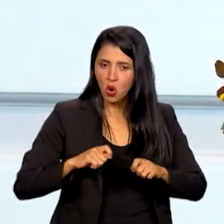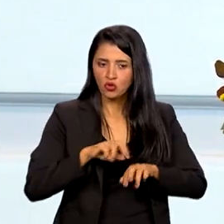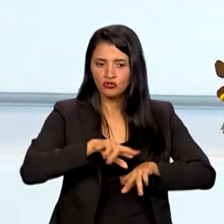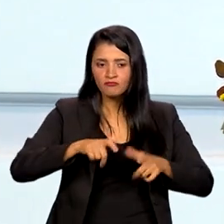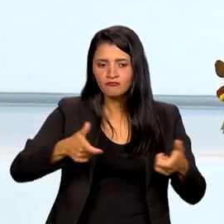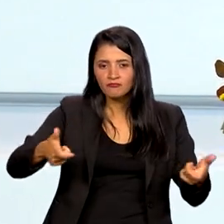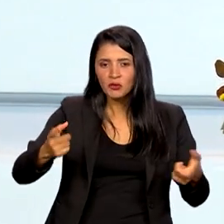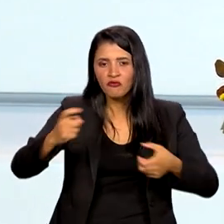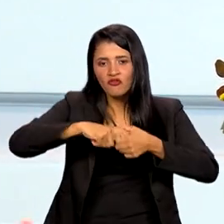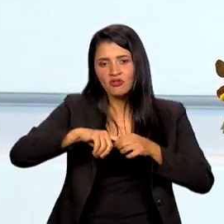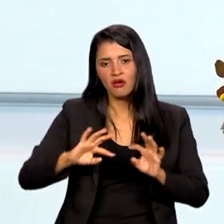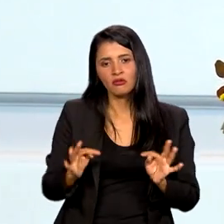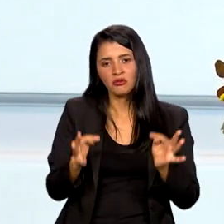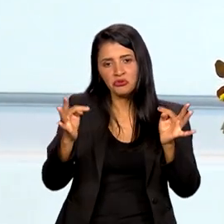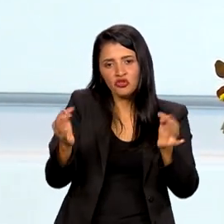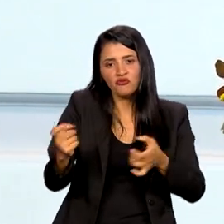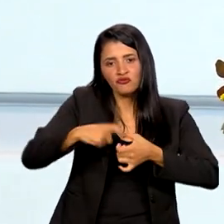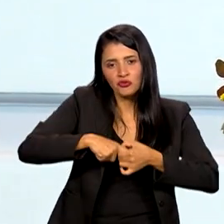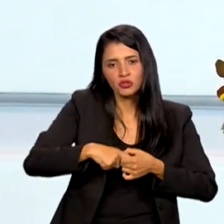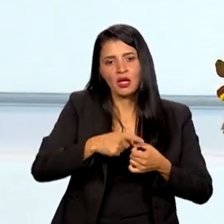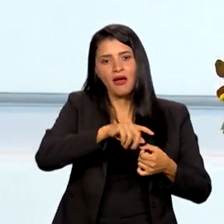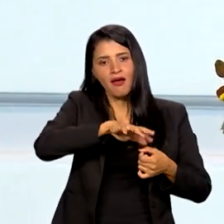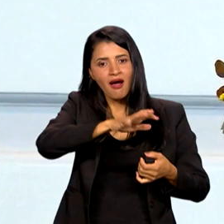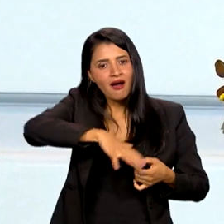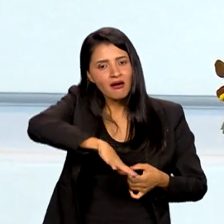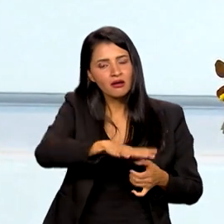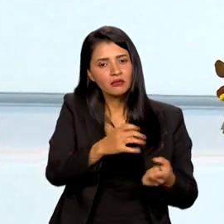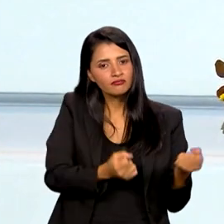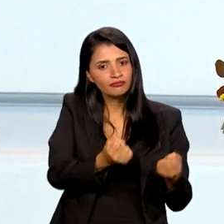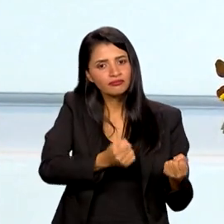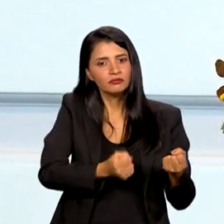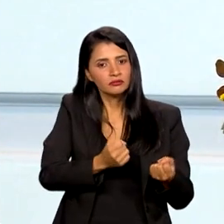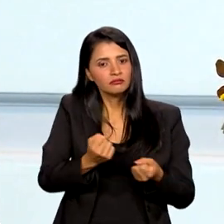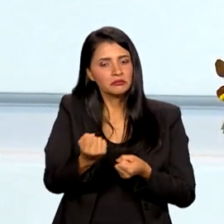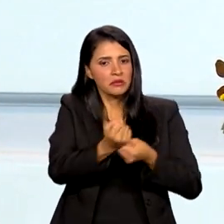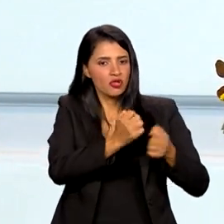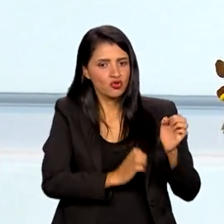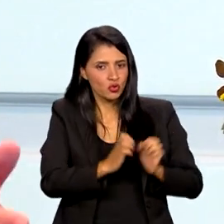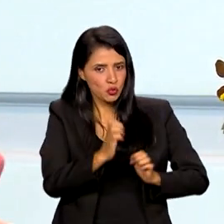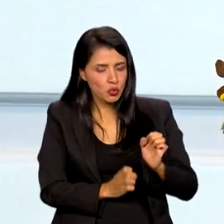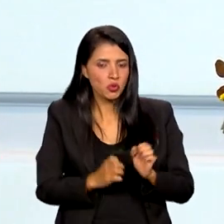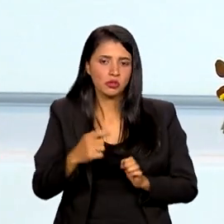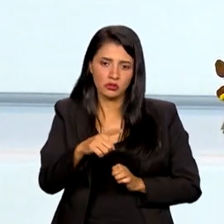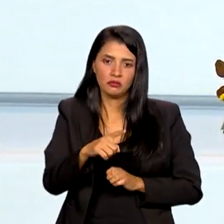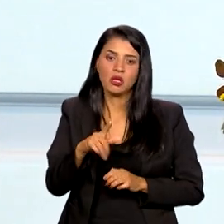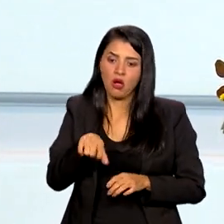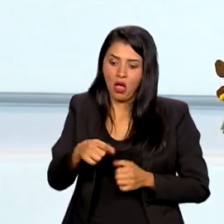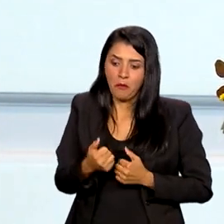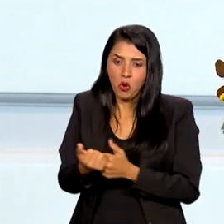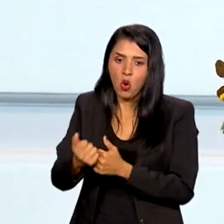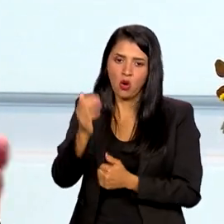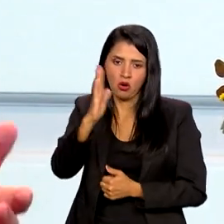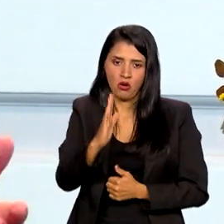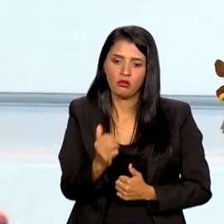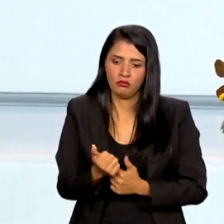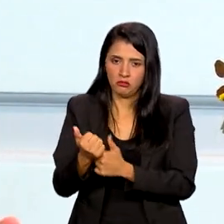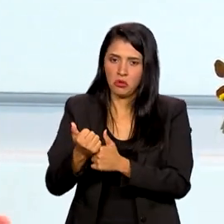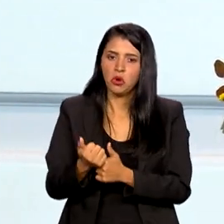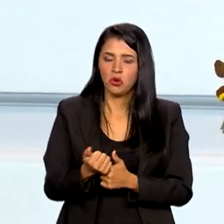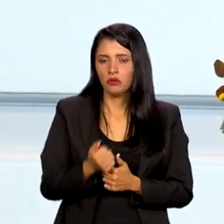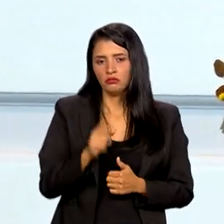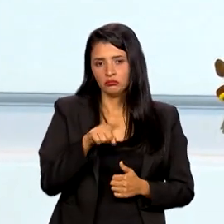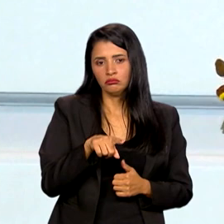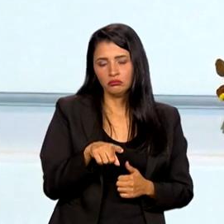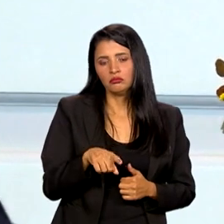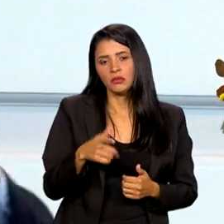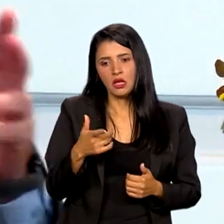para a retomada do setor automotivo, por exemplo. Agora, o setor produtivo, a indústria brasileira apoia. CNI, por exemplo,